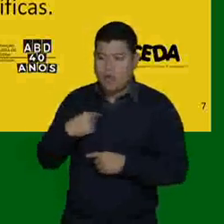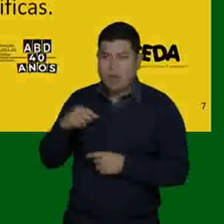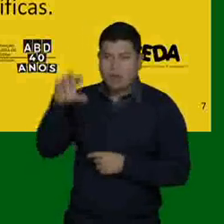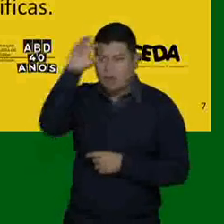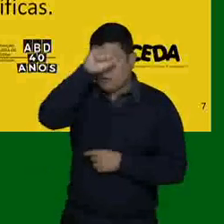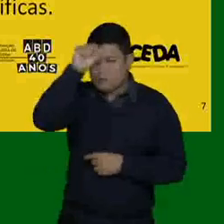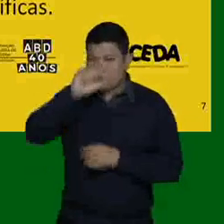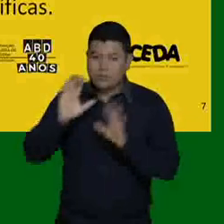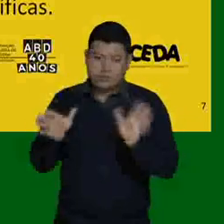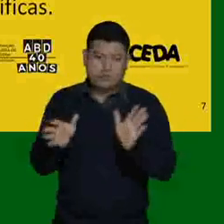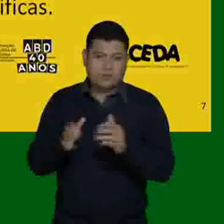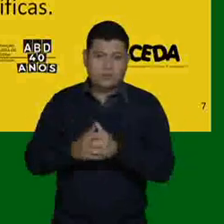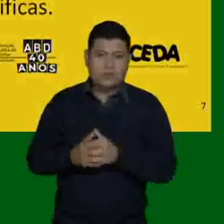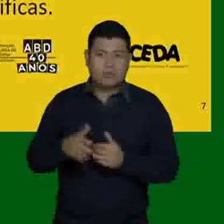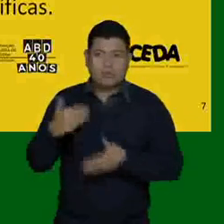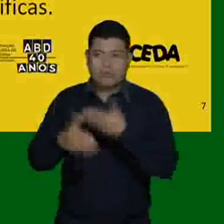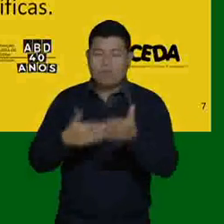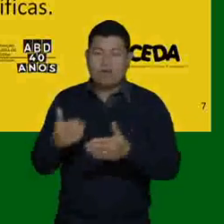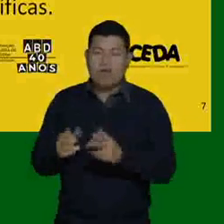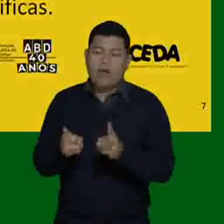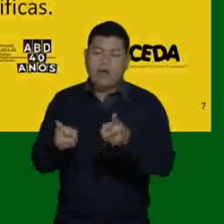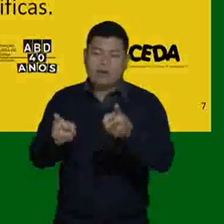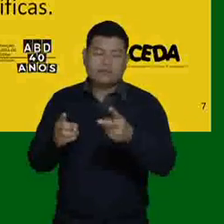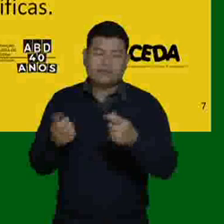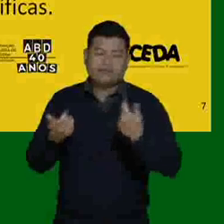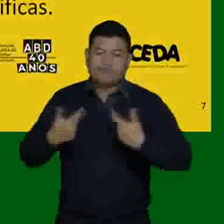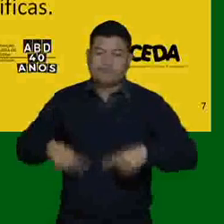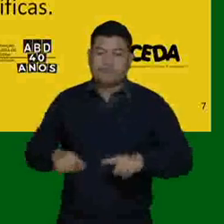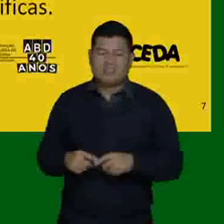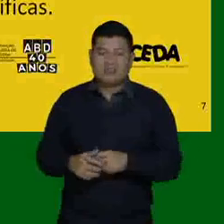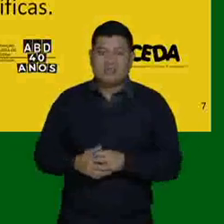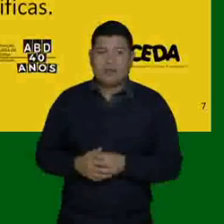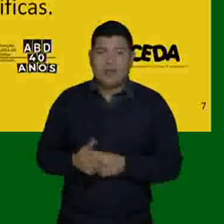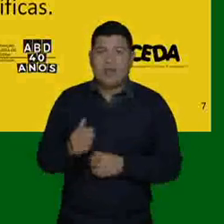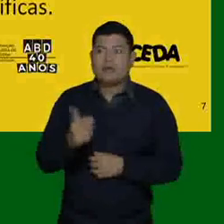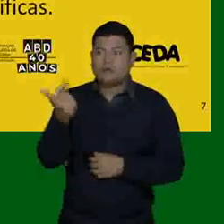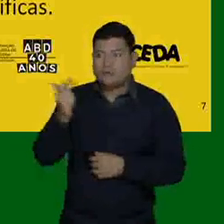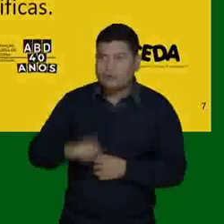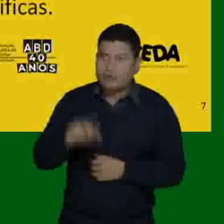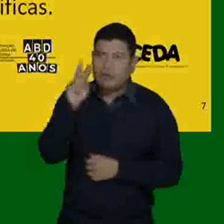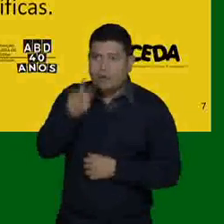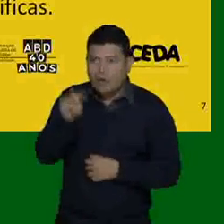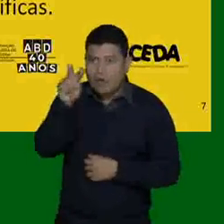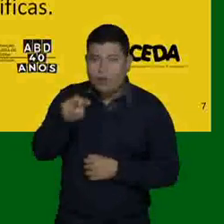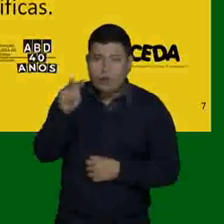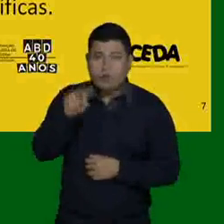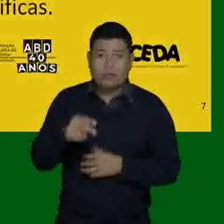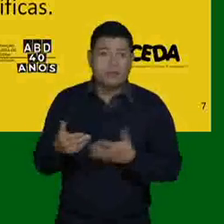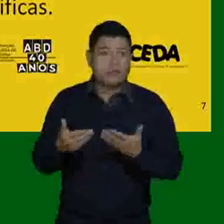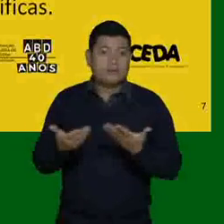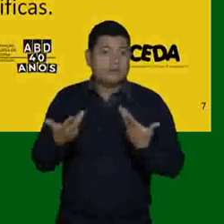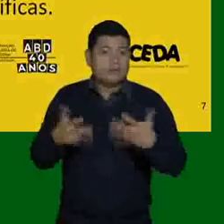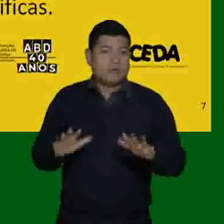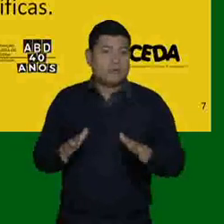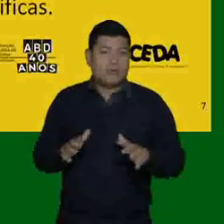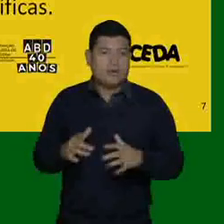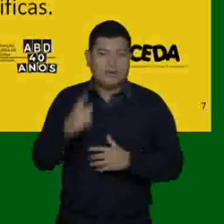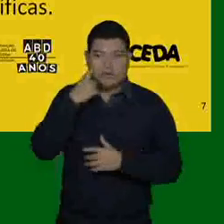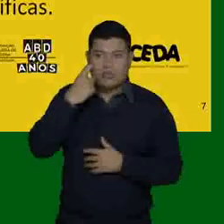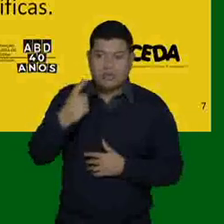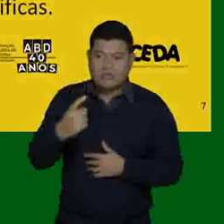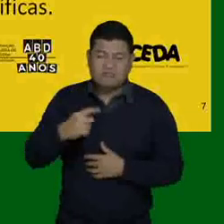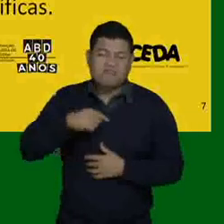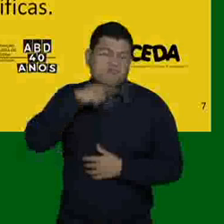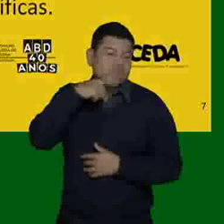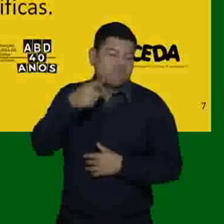forma para eles geralmente já eu já sei isso porque que eu vou ver de novo é desinteressante Então a gente tem que ter estratégias